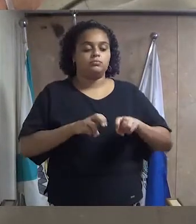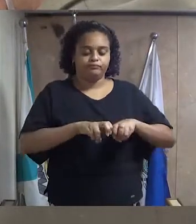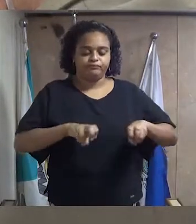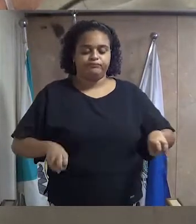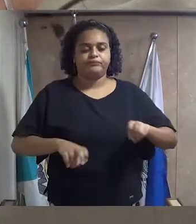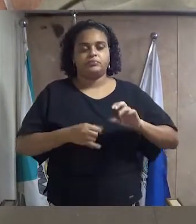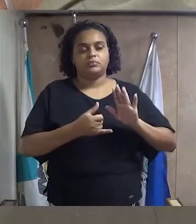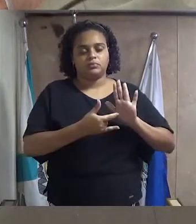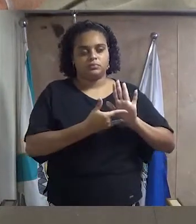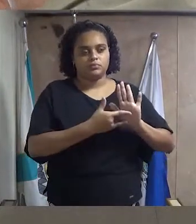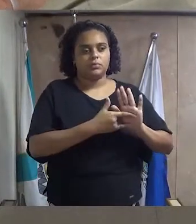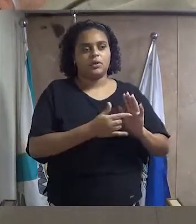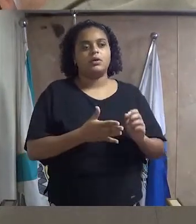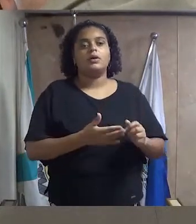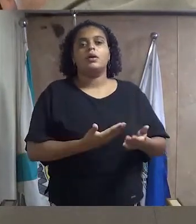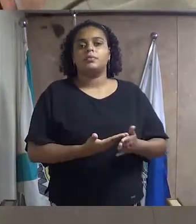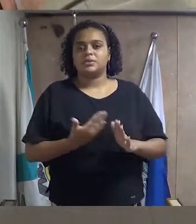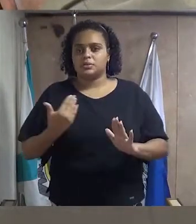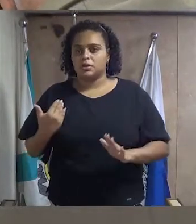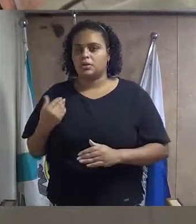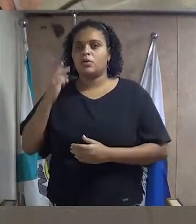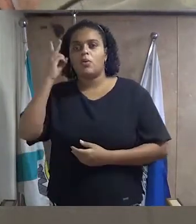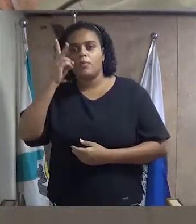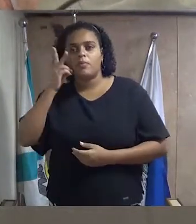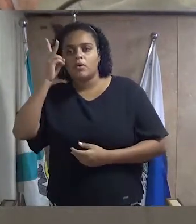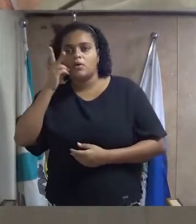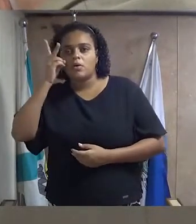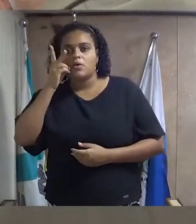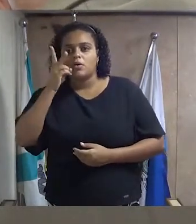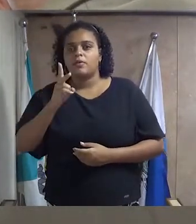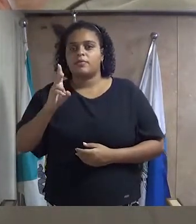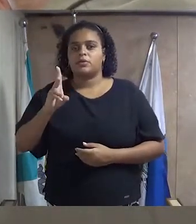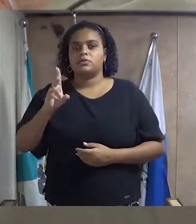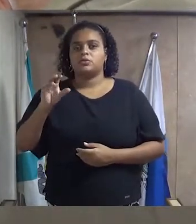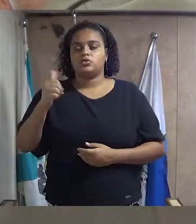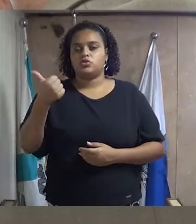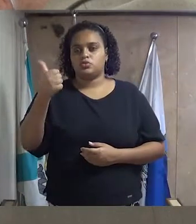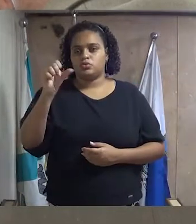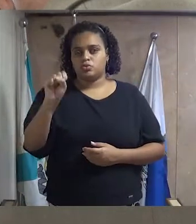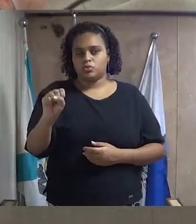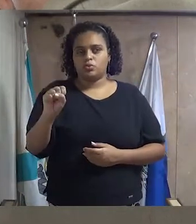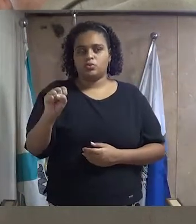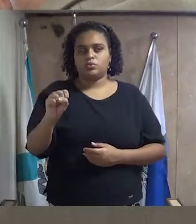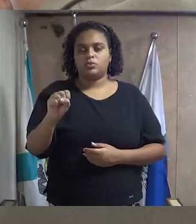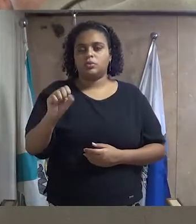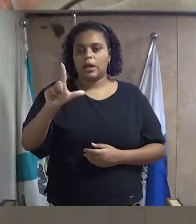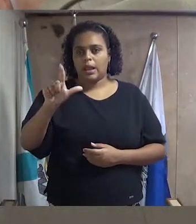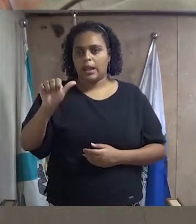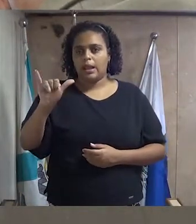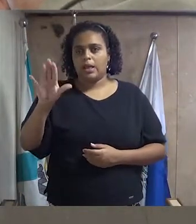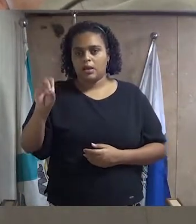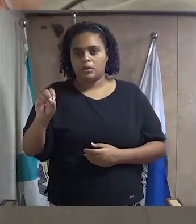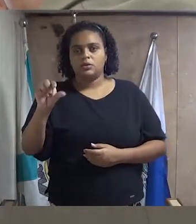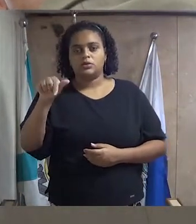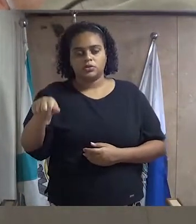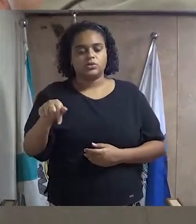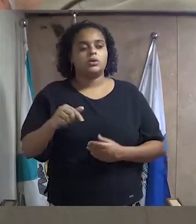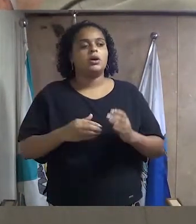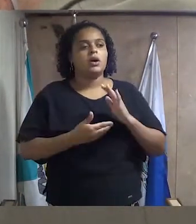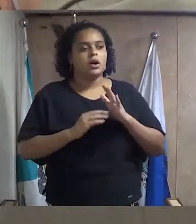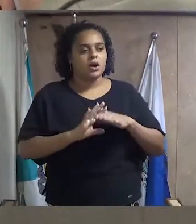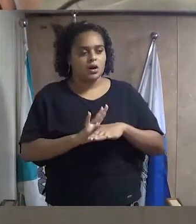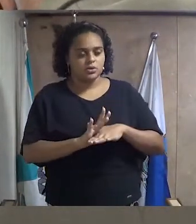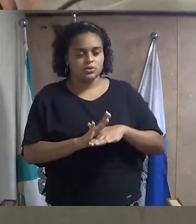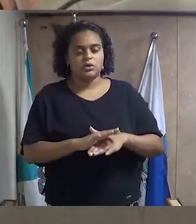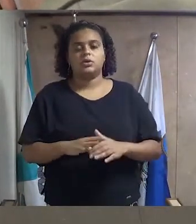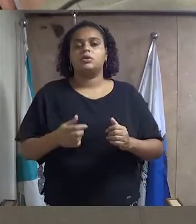requerendo à mesa regimentalmente o seu afastamento do cargo de vereador, de acordo com o artigo 18, inciso 1, da Lei Orgânica do